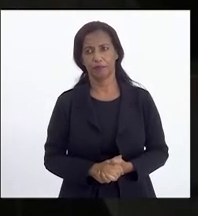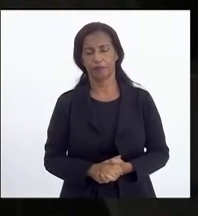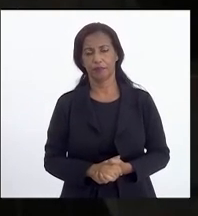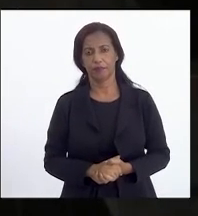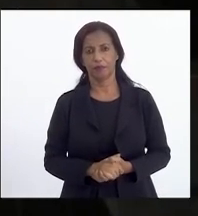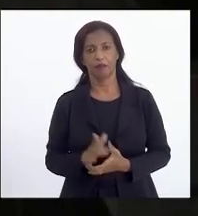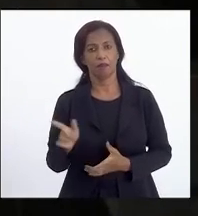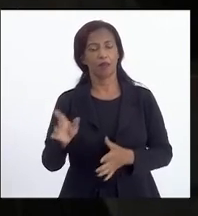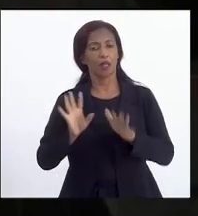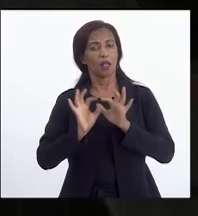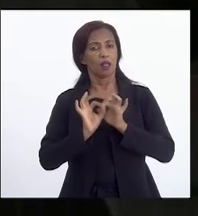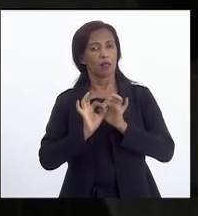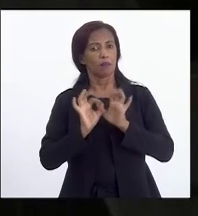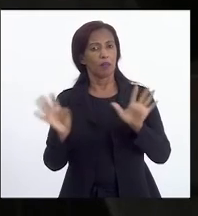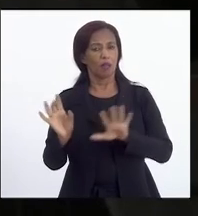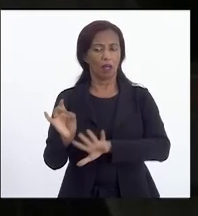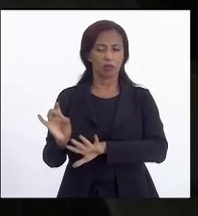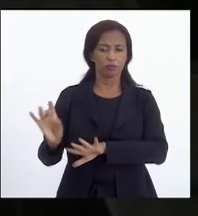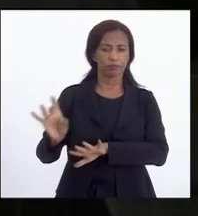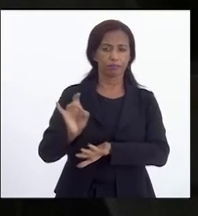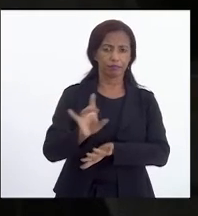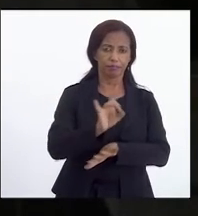e a liberdade individual